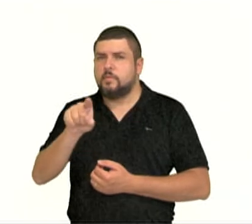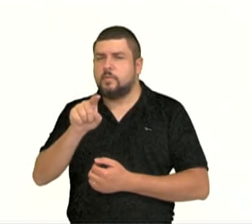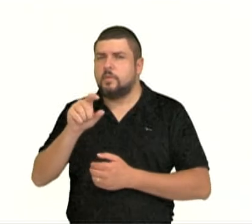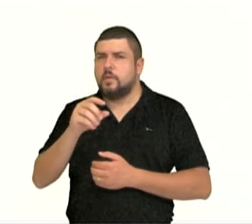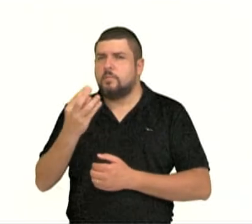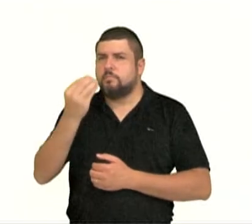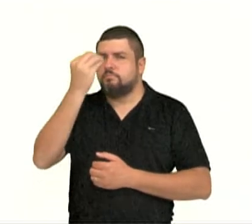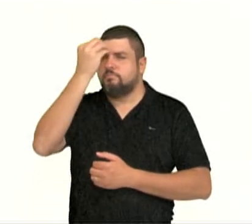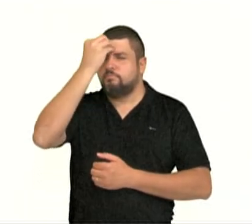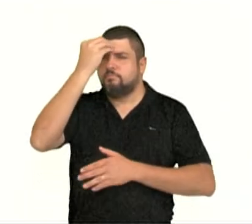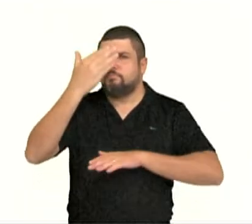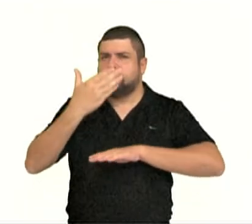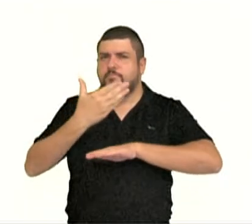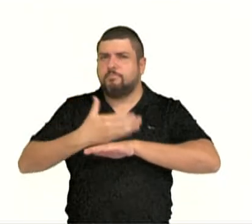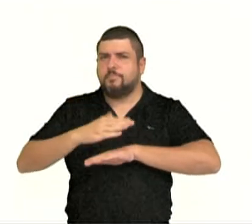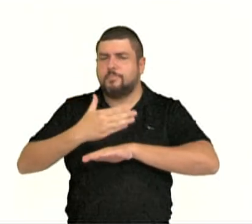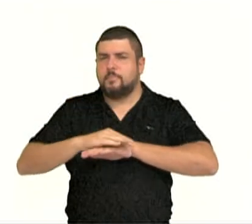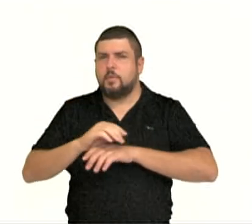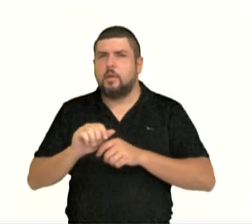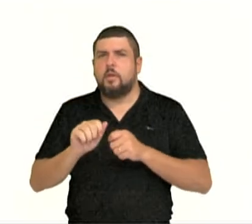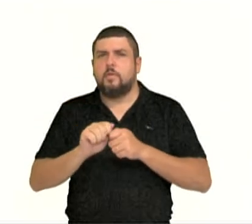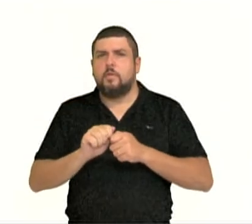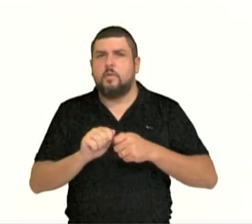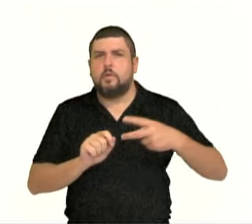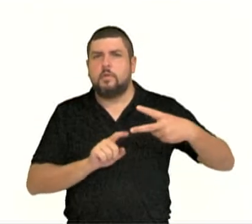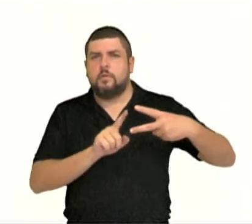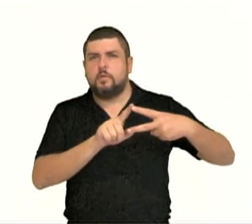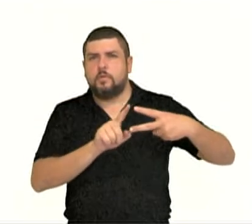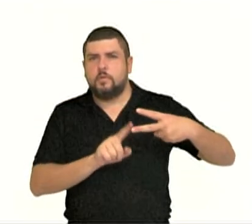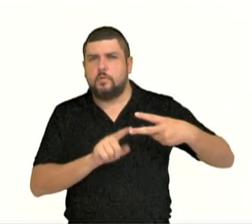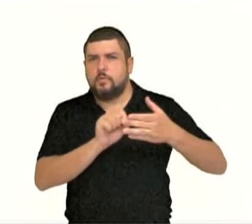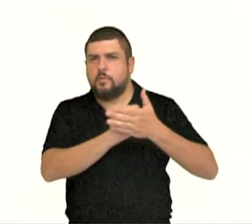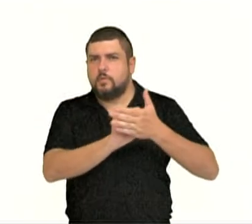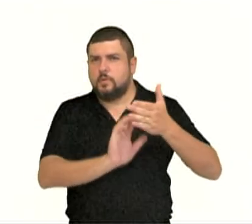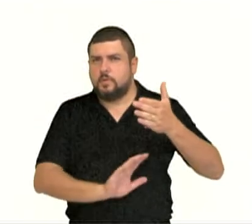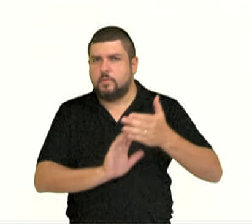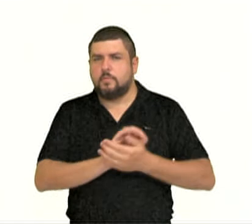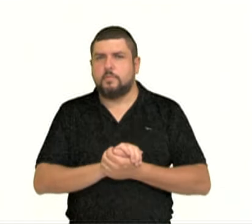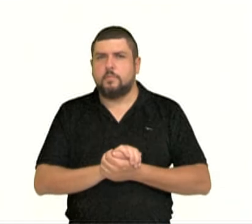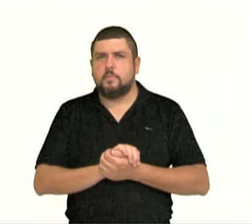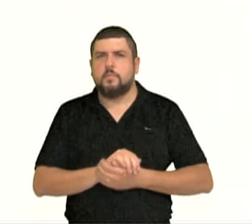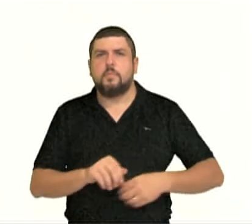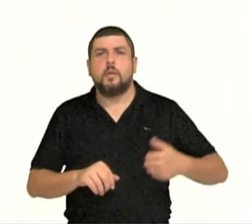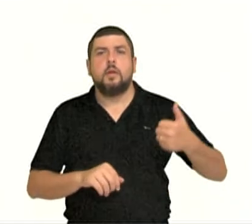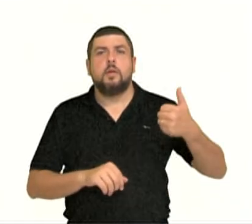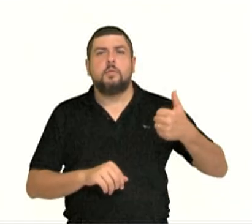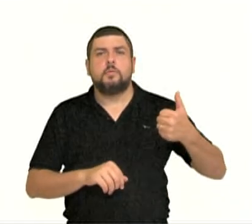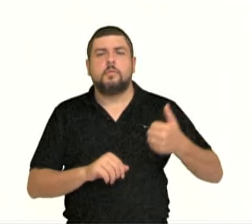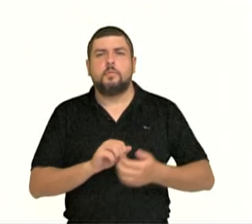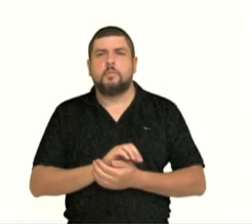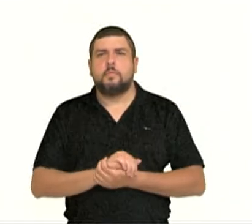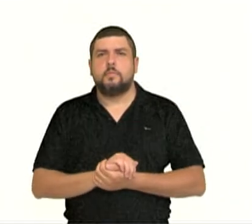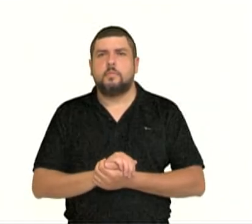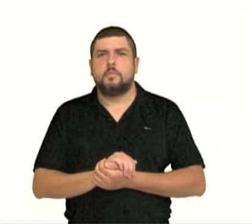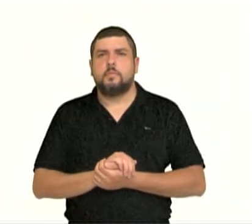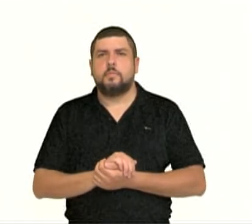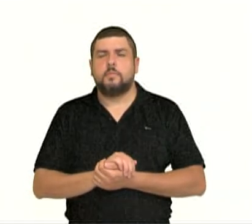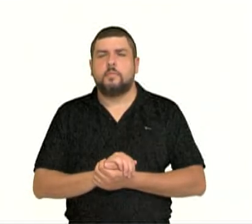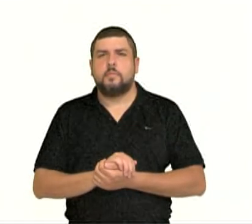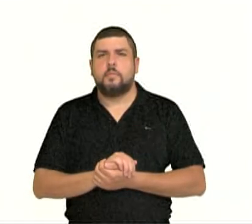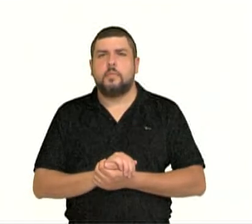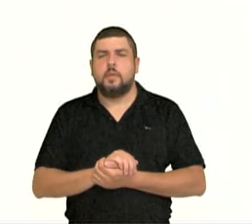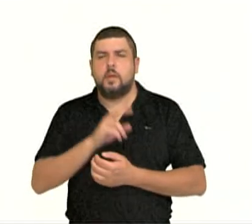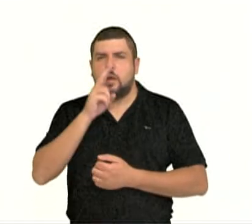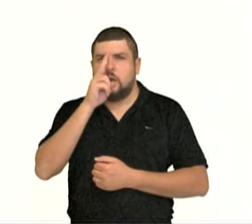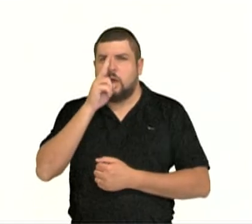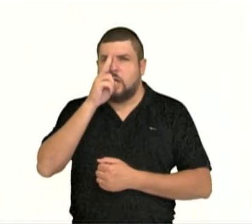nessa matéria, nós vamos fazer 2 exercícios a partir de agora, certo? O primeiro exercício, ele diz o seguinte: a força média